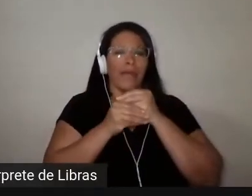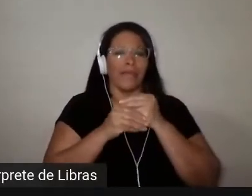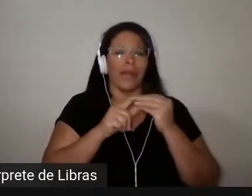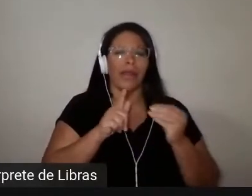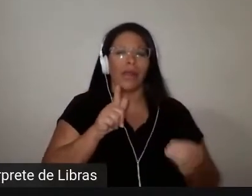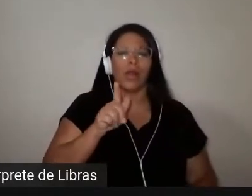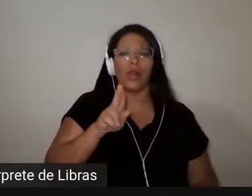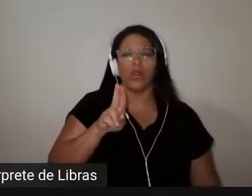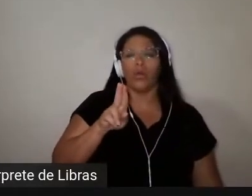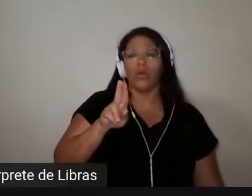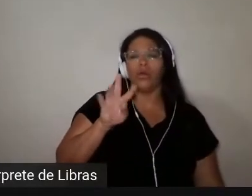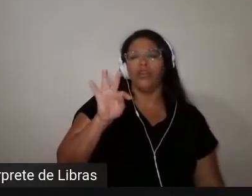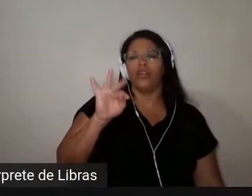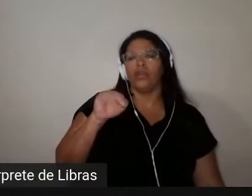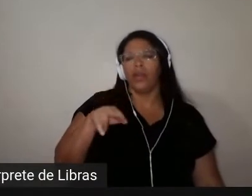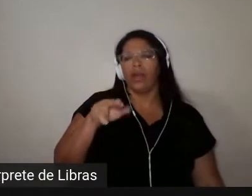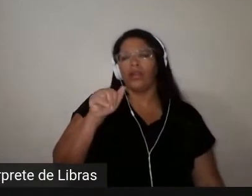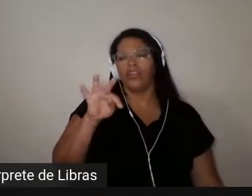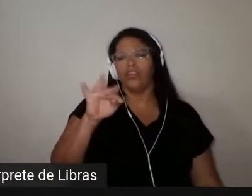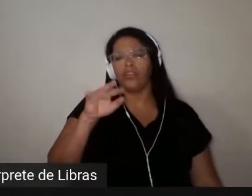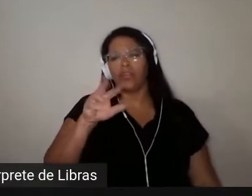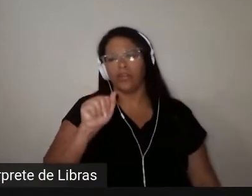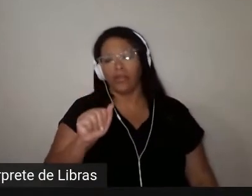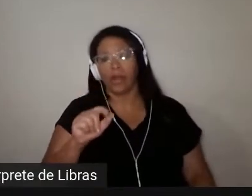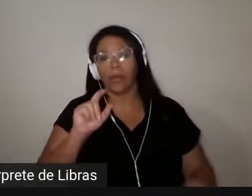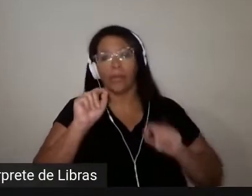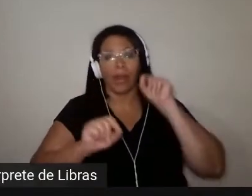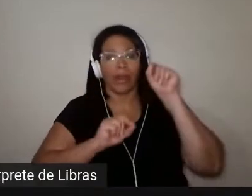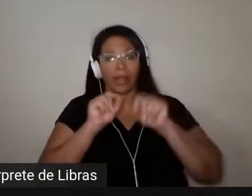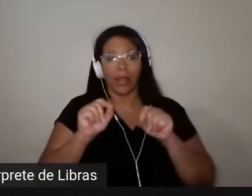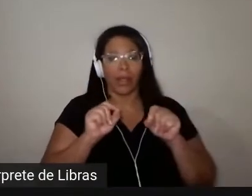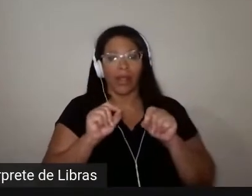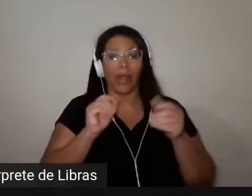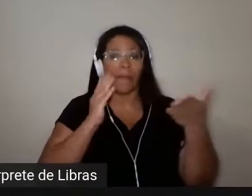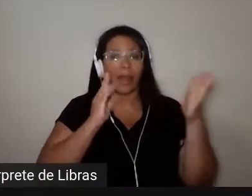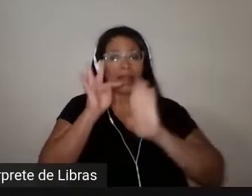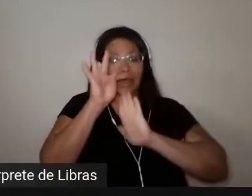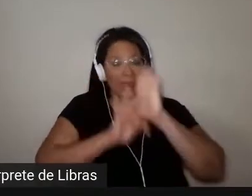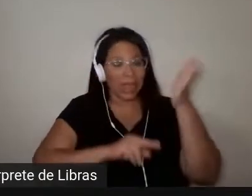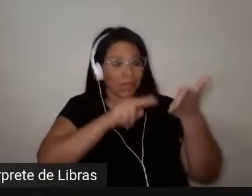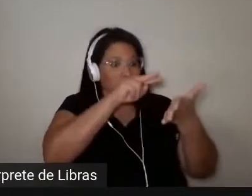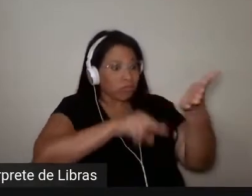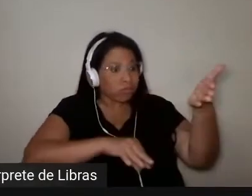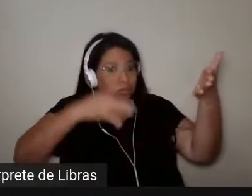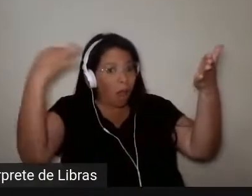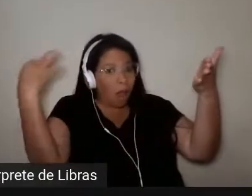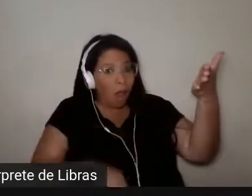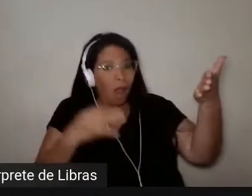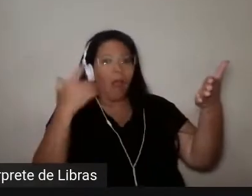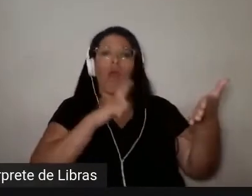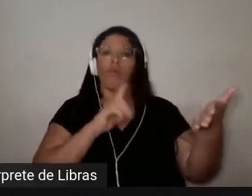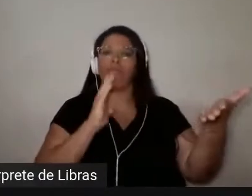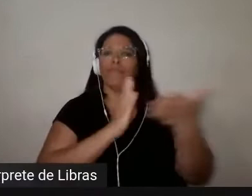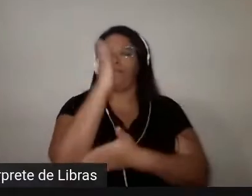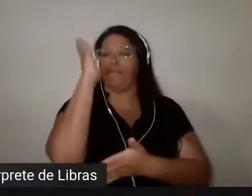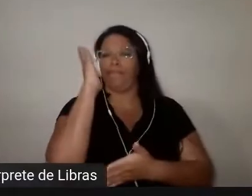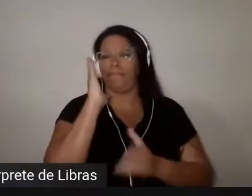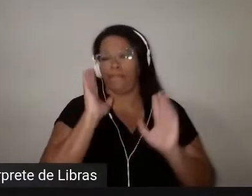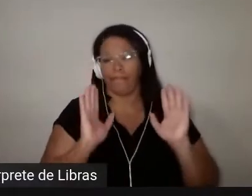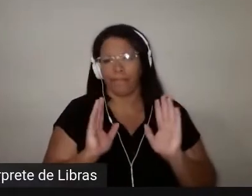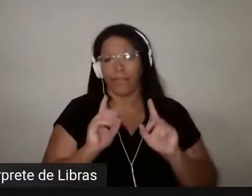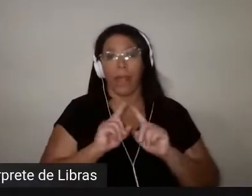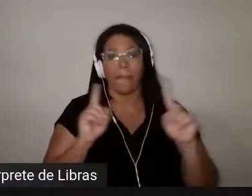algo nesse sentido, para tentar realmente conformar um texto para aprovação. Eu acho que, e aí, quando você falou de